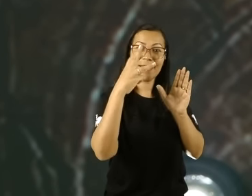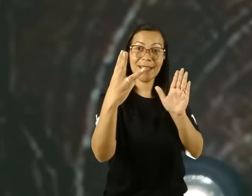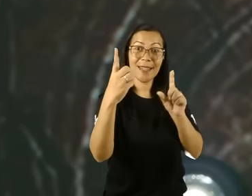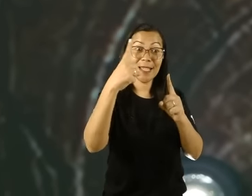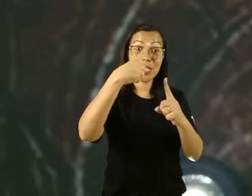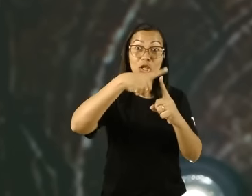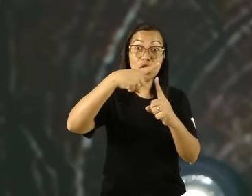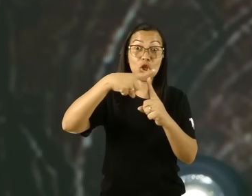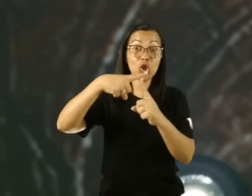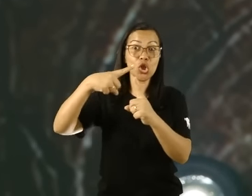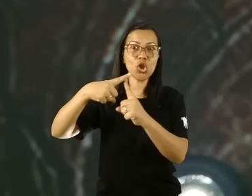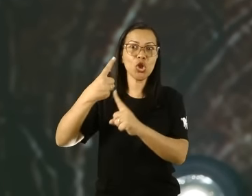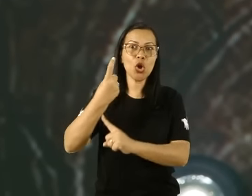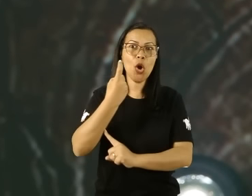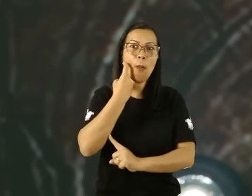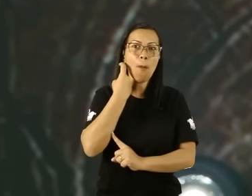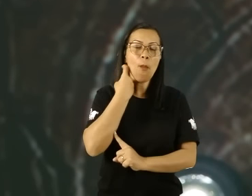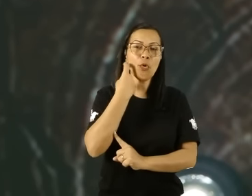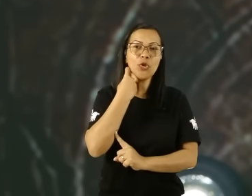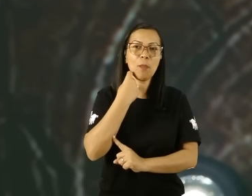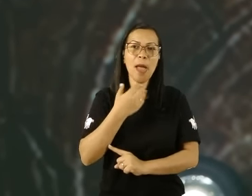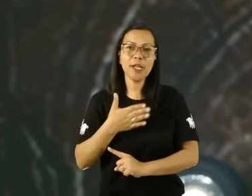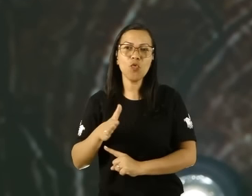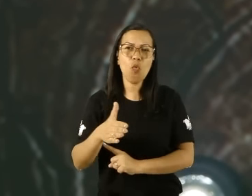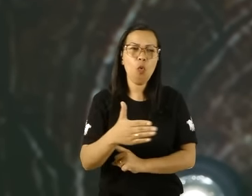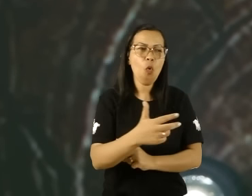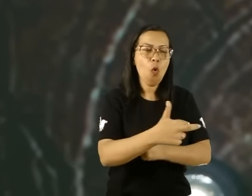Porque o fato de você não pegar nada não significa que você não esteja perto.